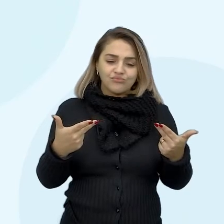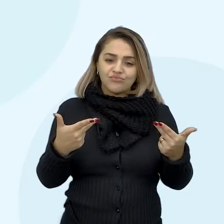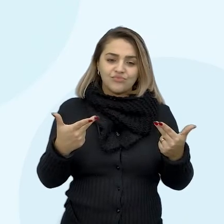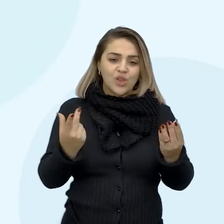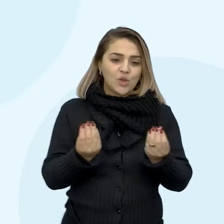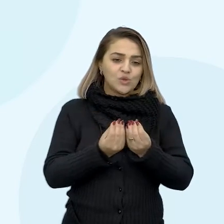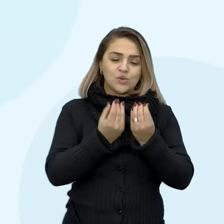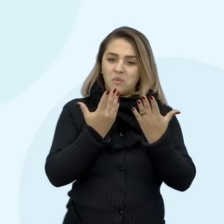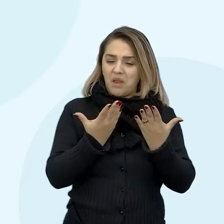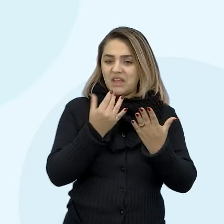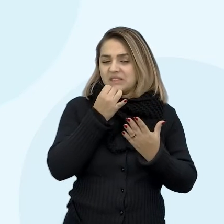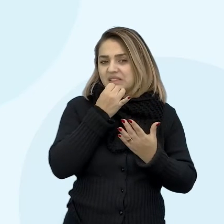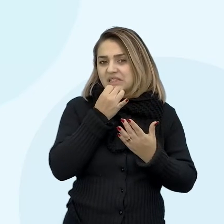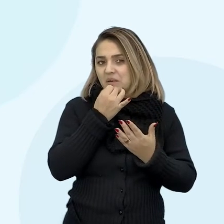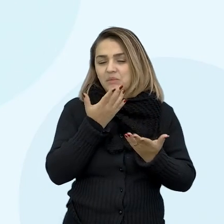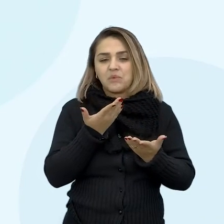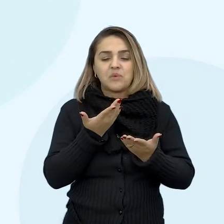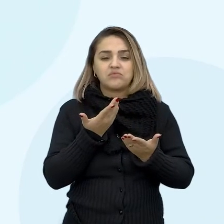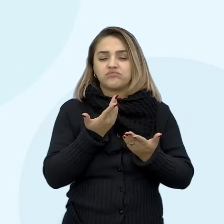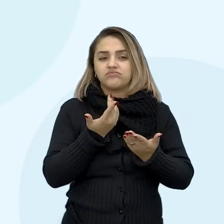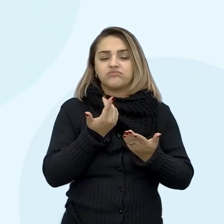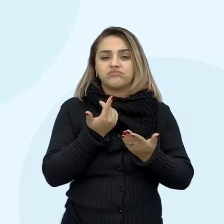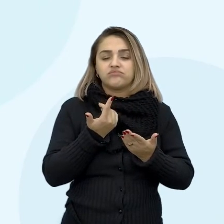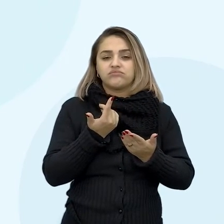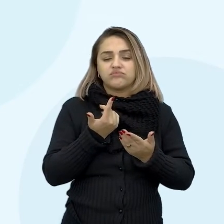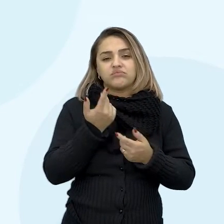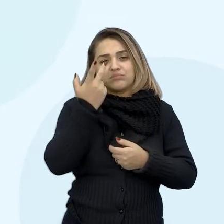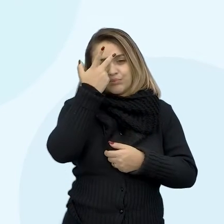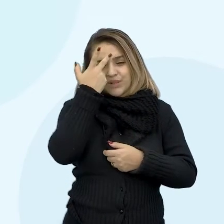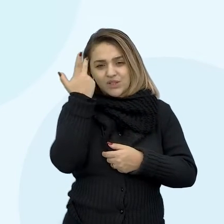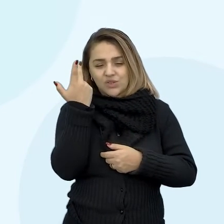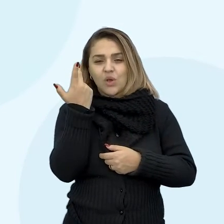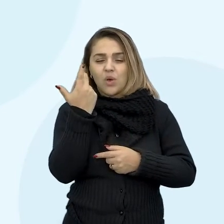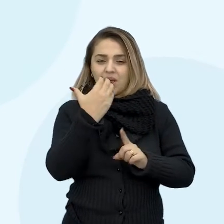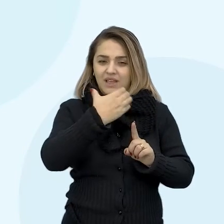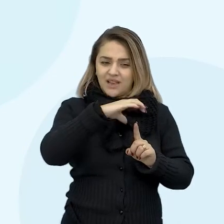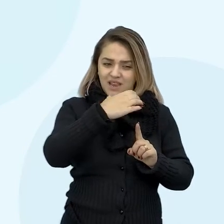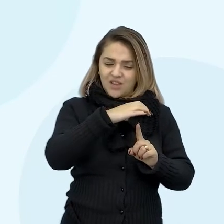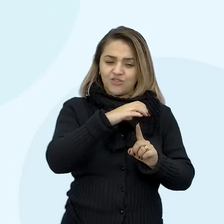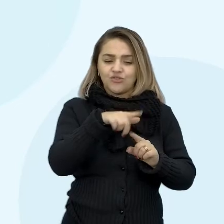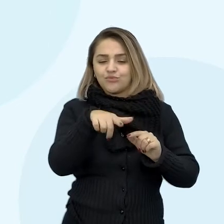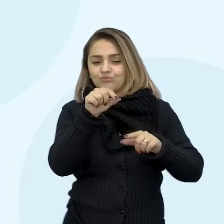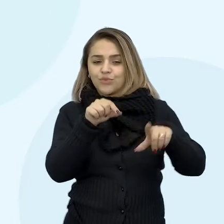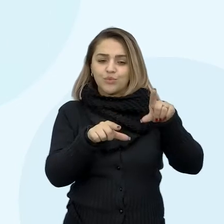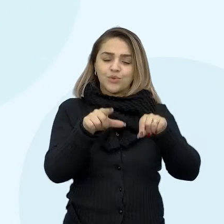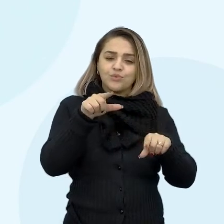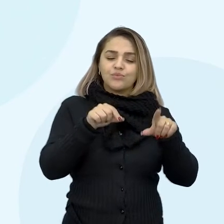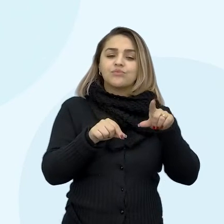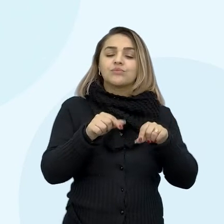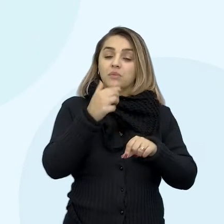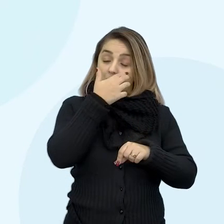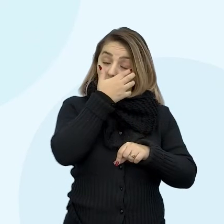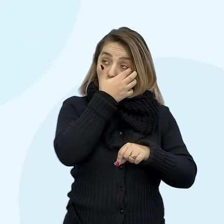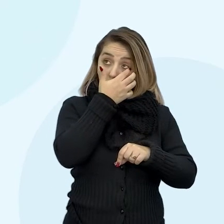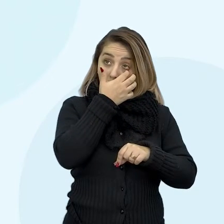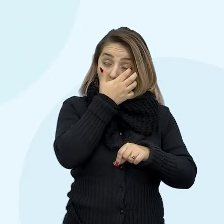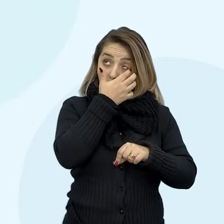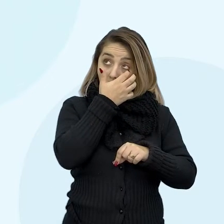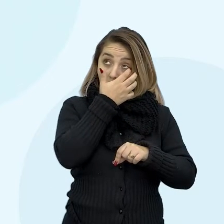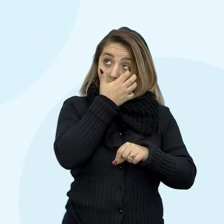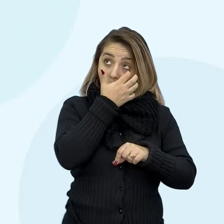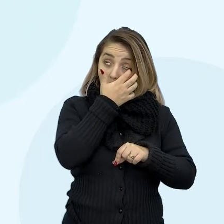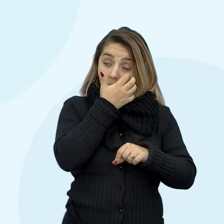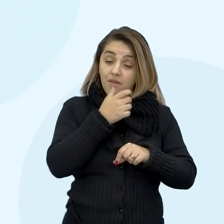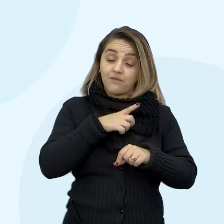Não é tão surpresa assim porque o comprador organiza essa sacola. E ela será resgatada